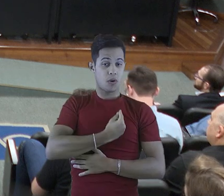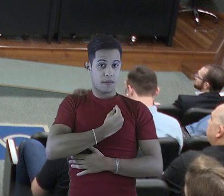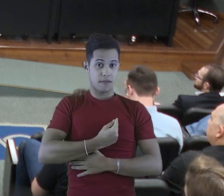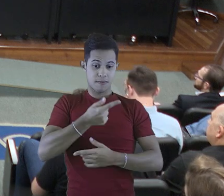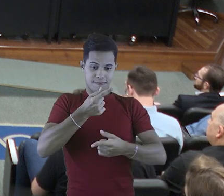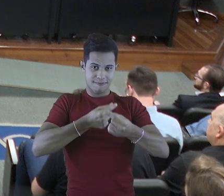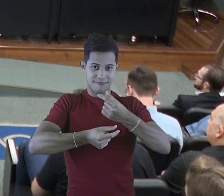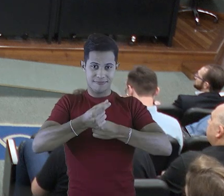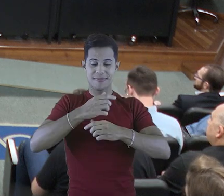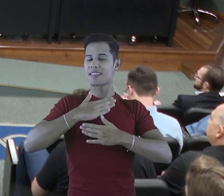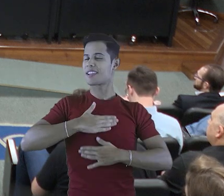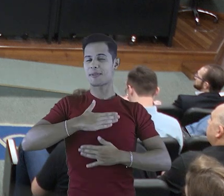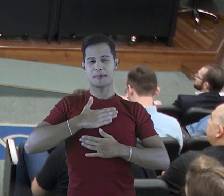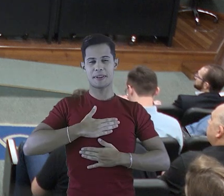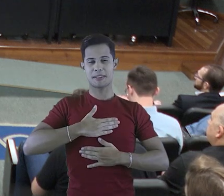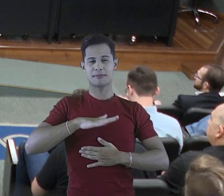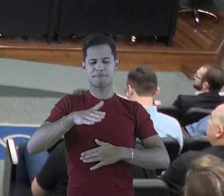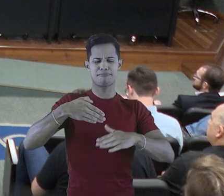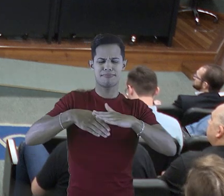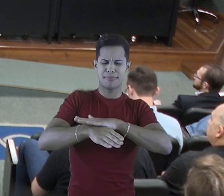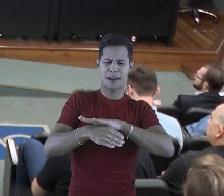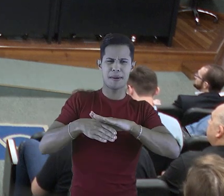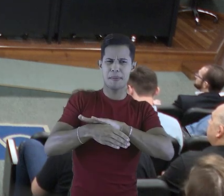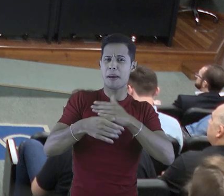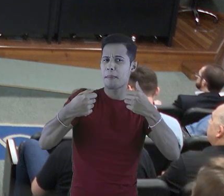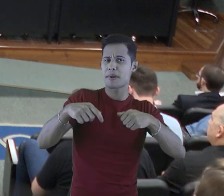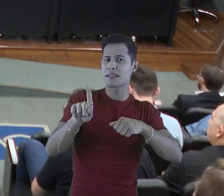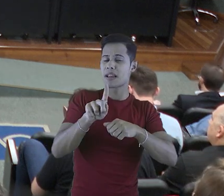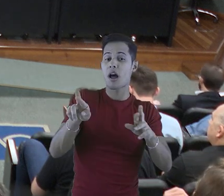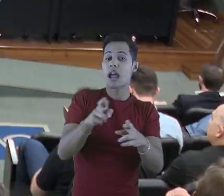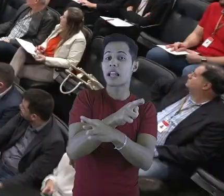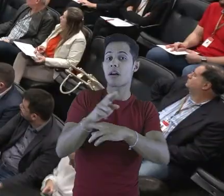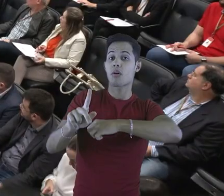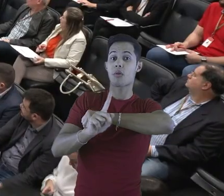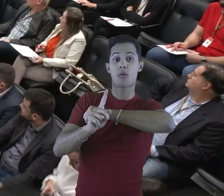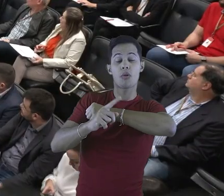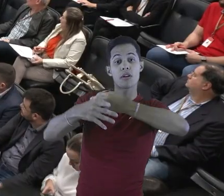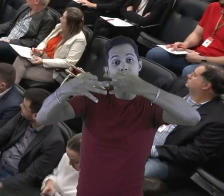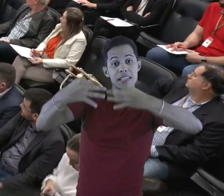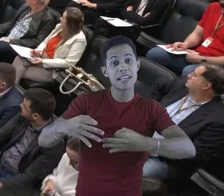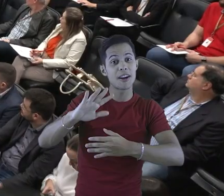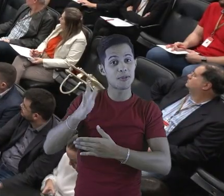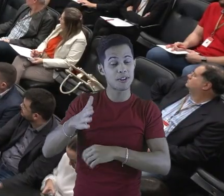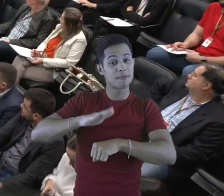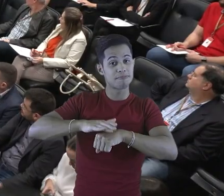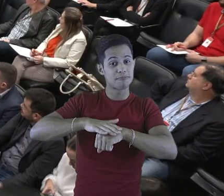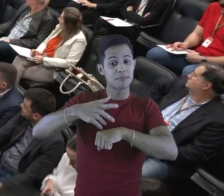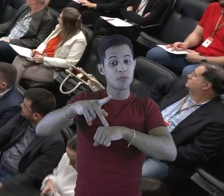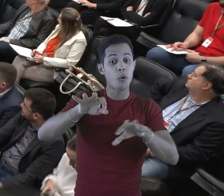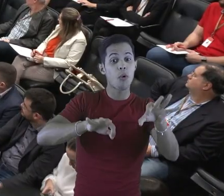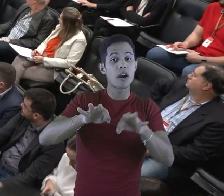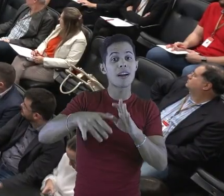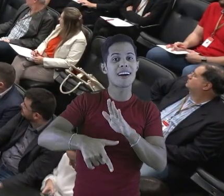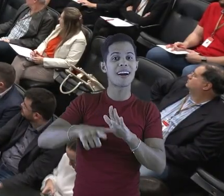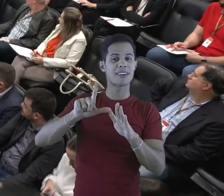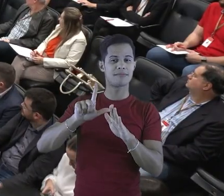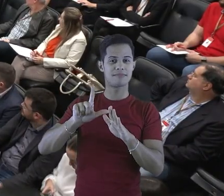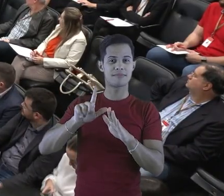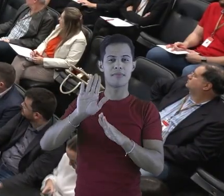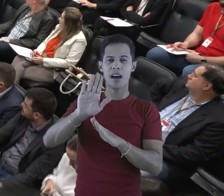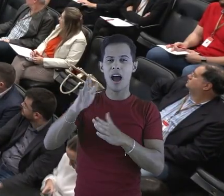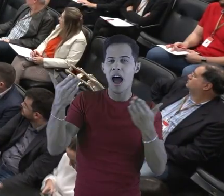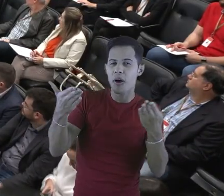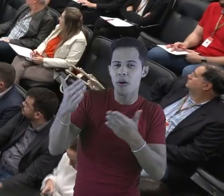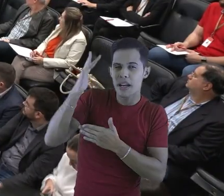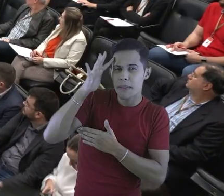tranquila, você não se incomode, o teu relacionamento com o cliente está tranquilo, porque o teu trabalho, a tua lição de casa você já fez. Imagine se eles não tivessem